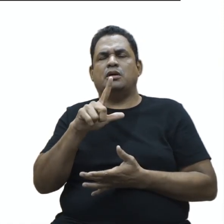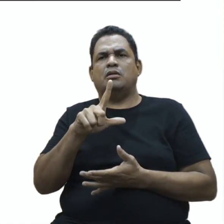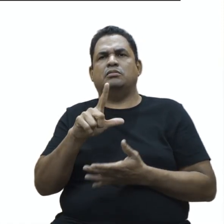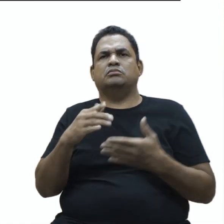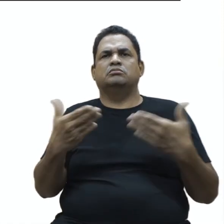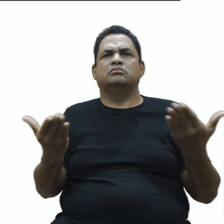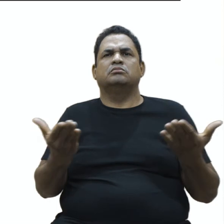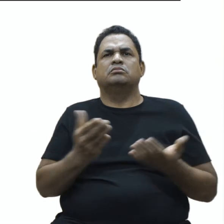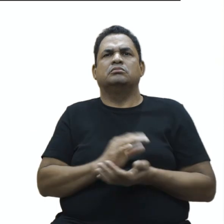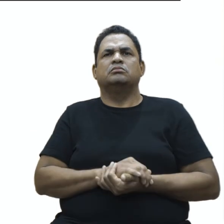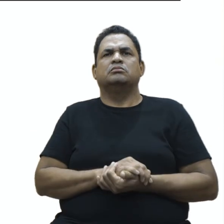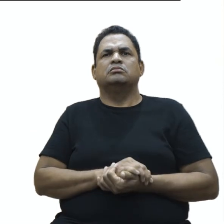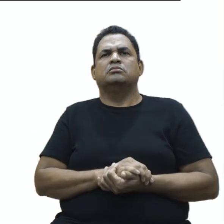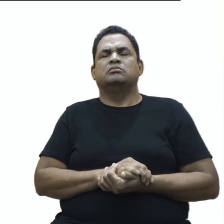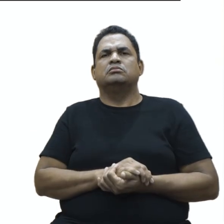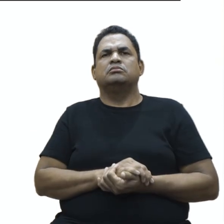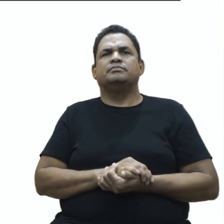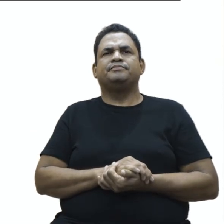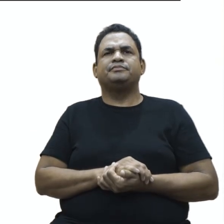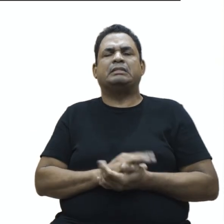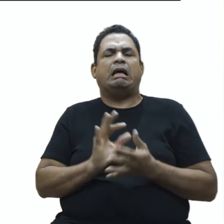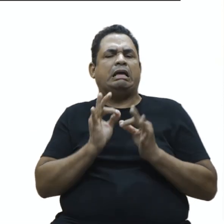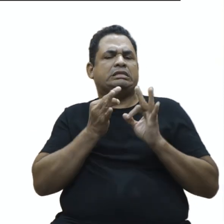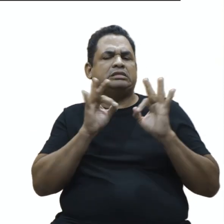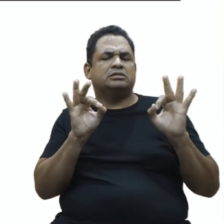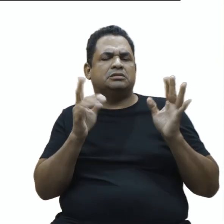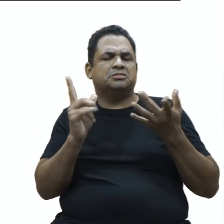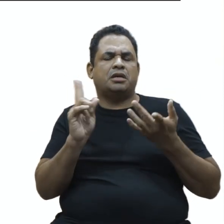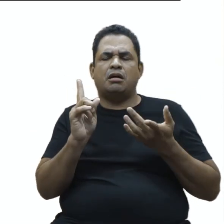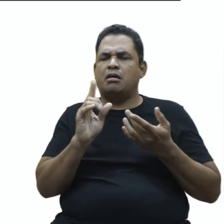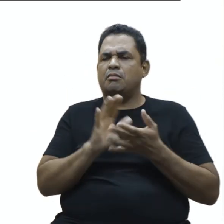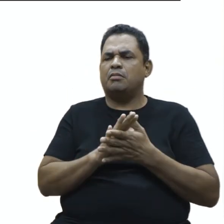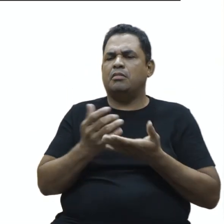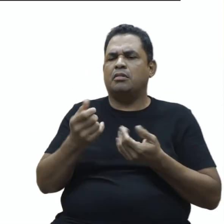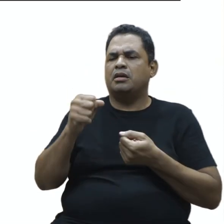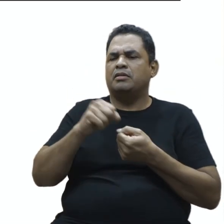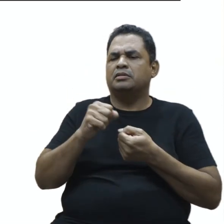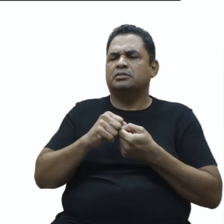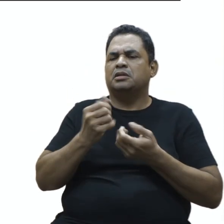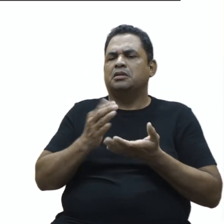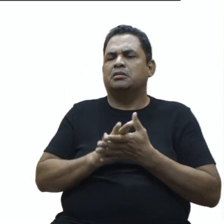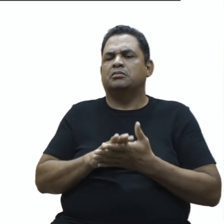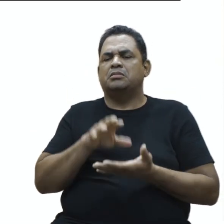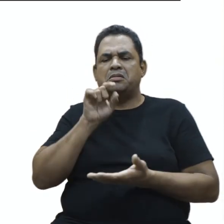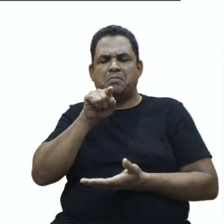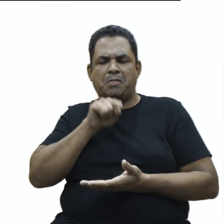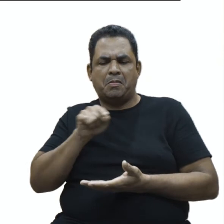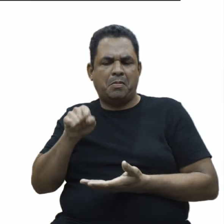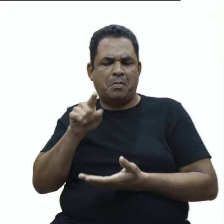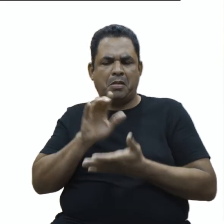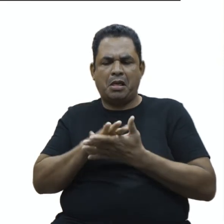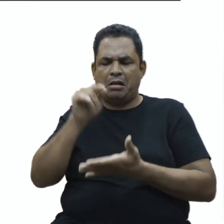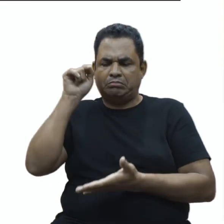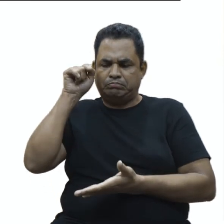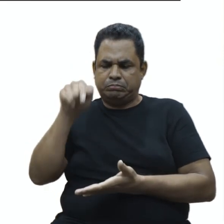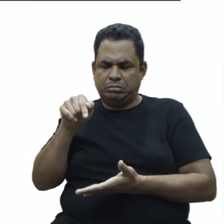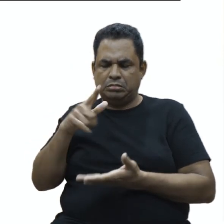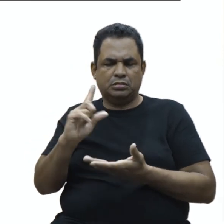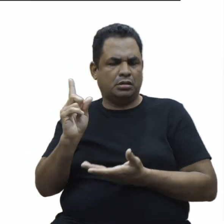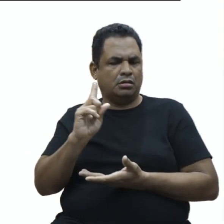pessoal? Não é assim tão simples, vamos fazer eleição, bota aí a urna eletrônica, vamos votar, plim, plim, plim, confirma. Não é bem assim